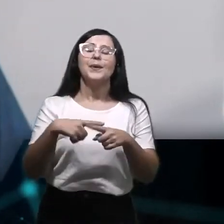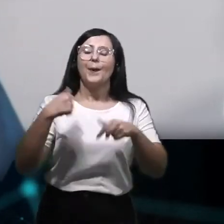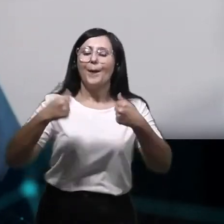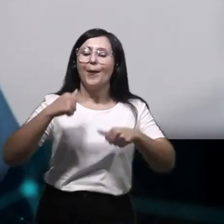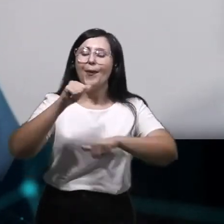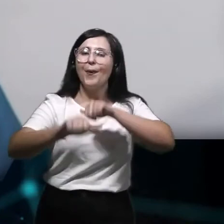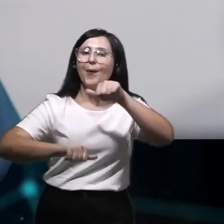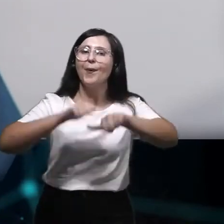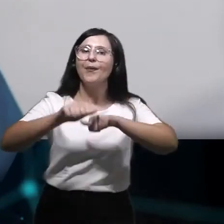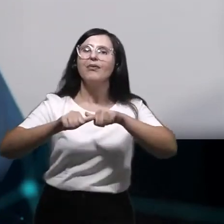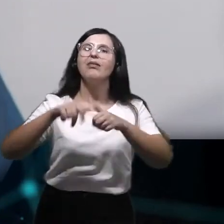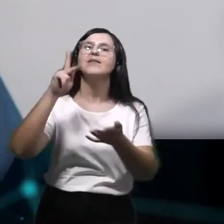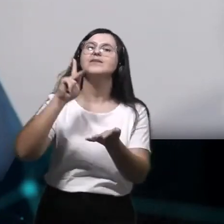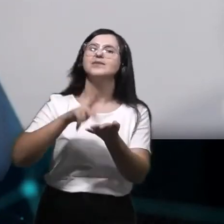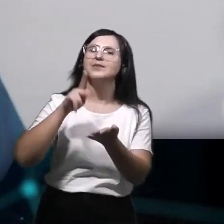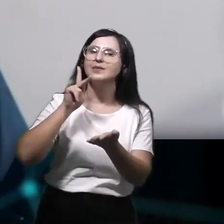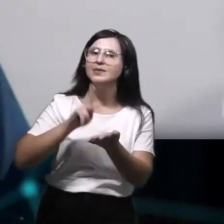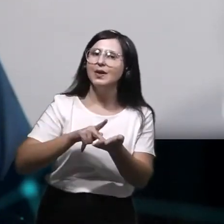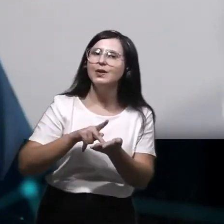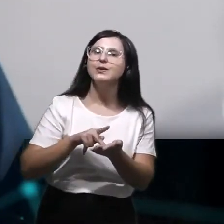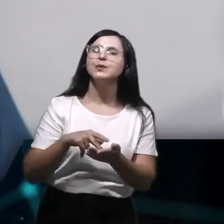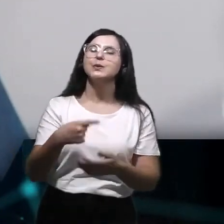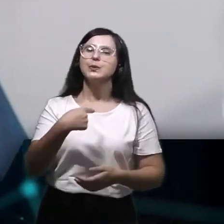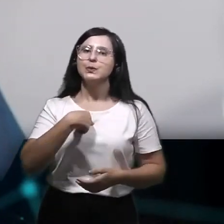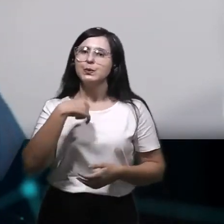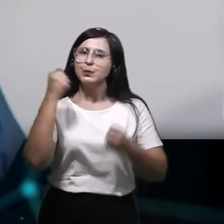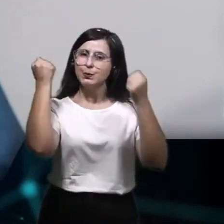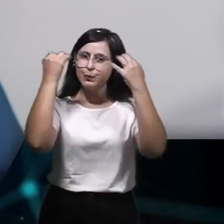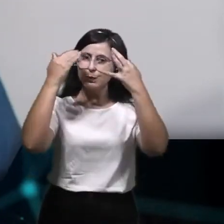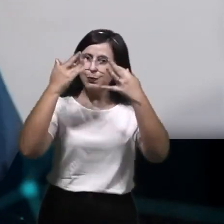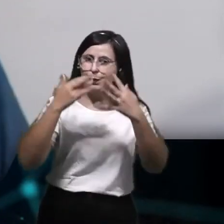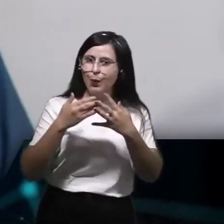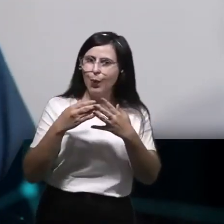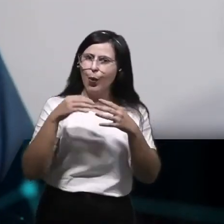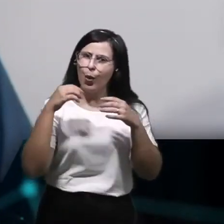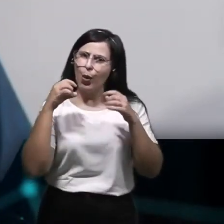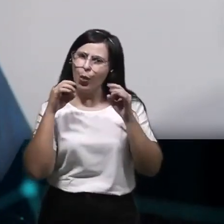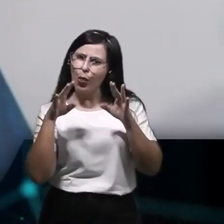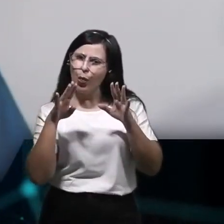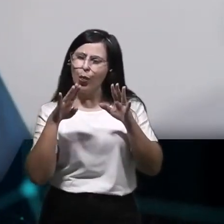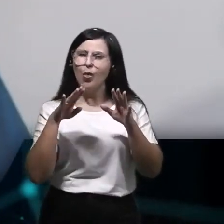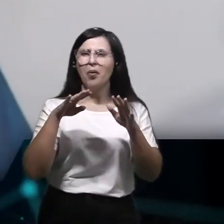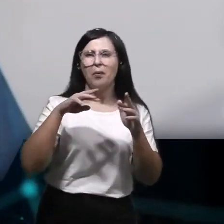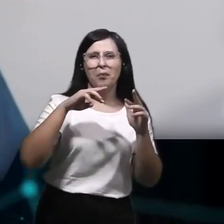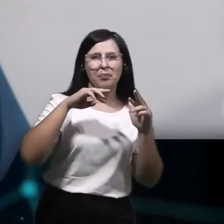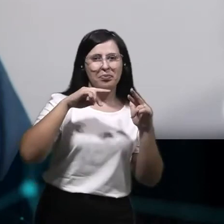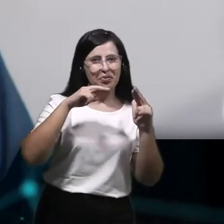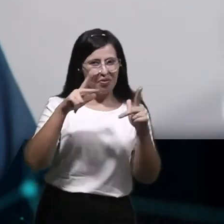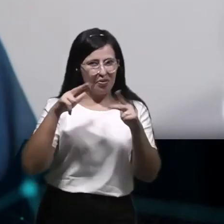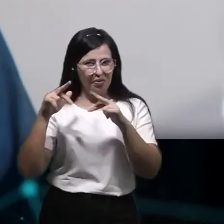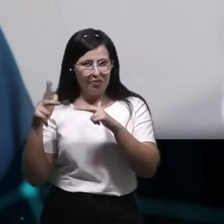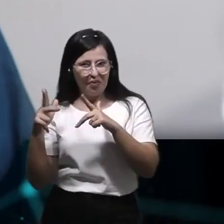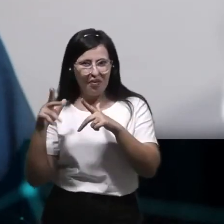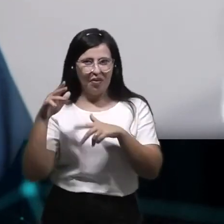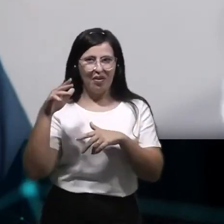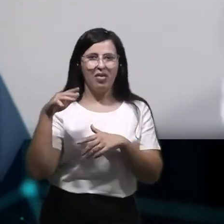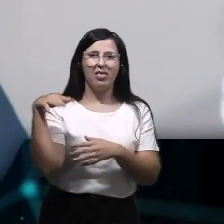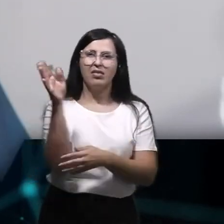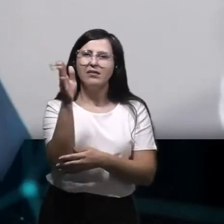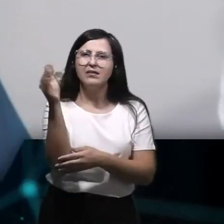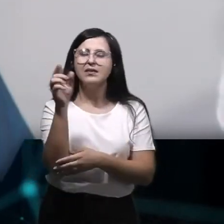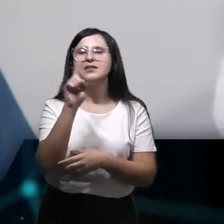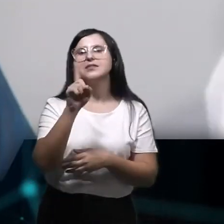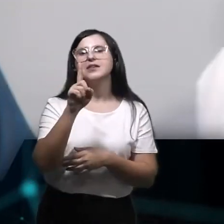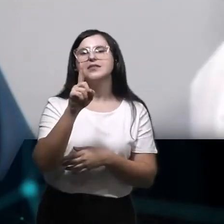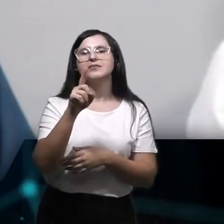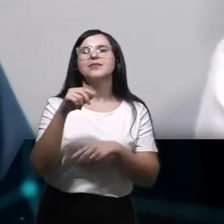A gente tem que mudar de verdade. Quando eu digo mudar de verdade, não é só mudar de cor de bandeira. Agradecer a Deus por o vice que ele preparou para mim, que